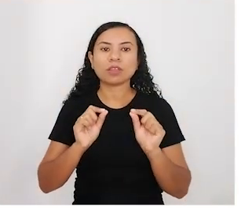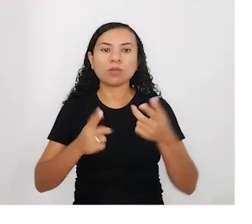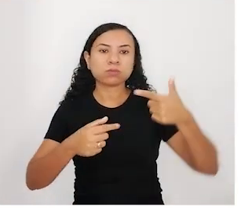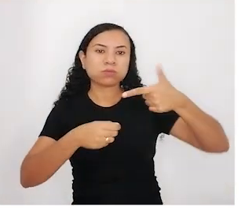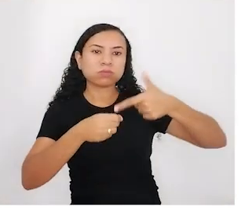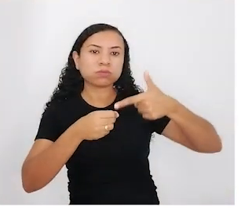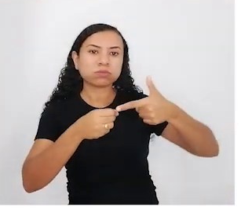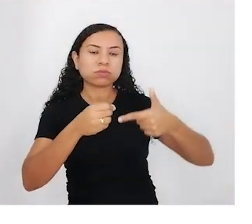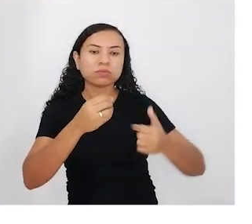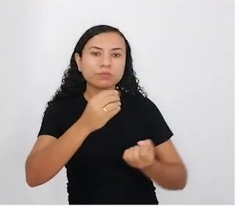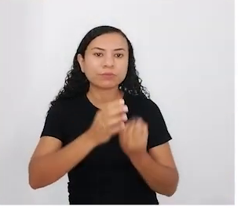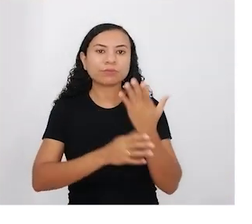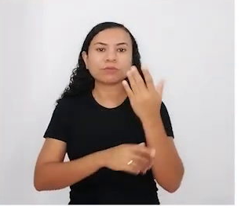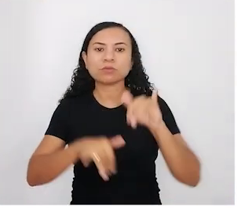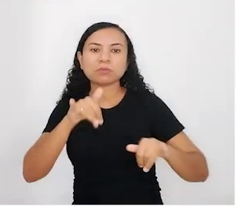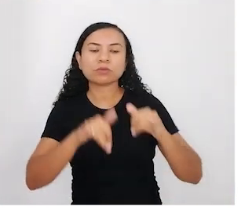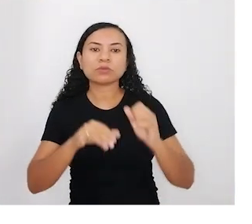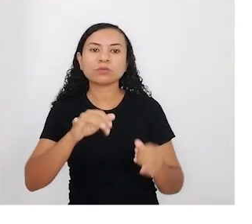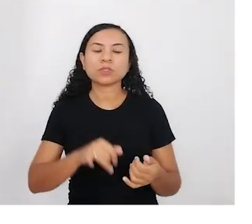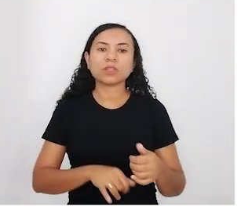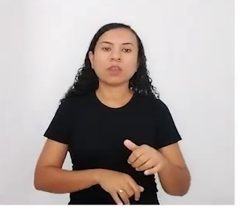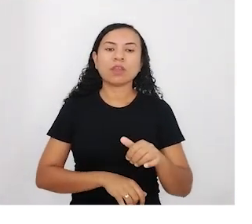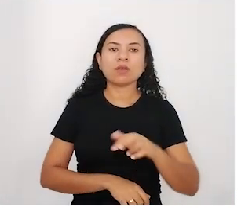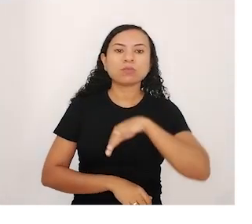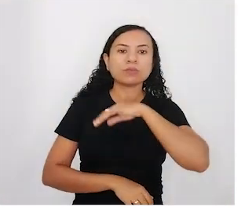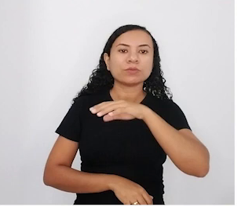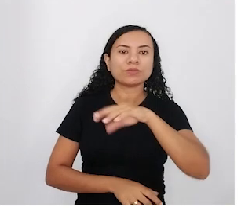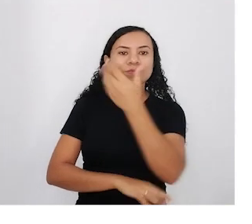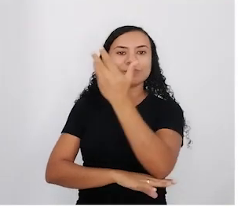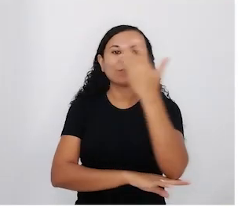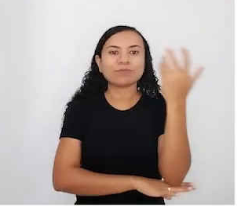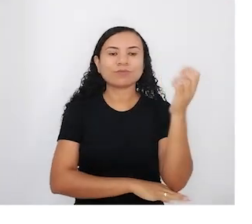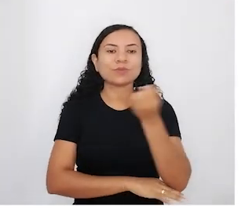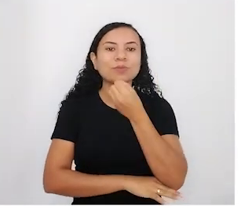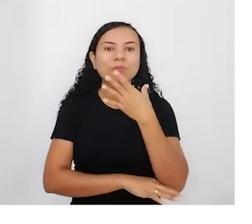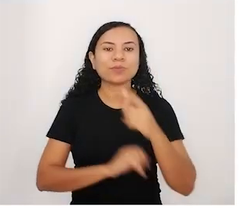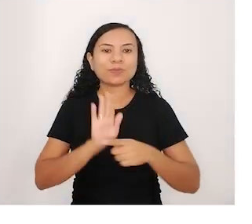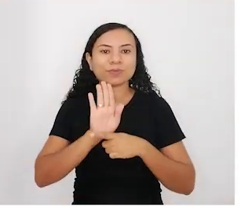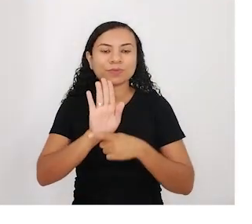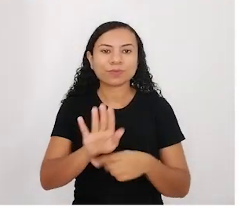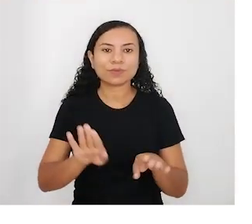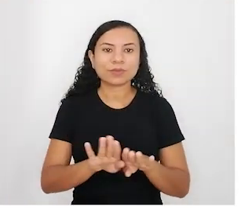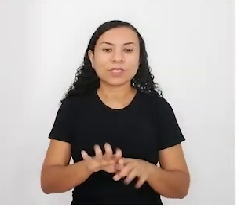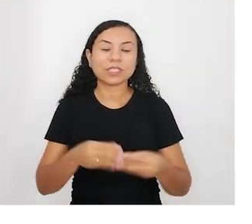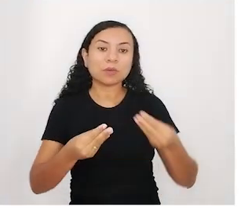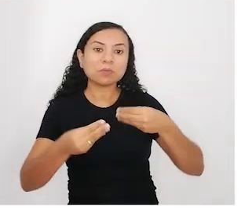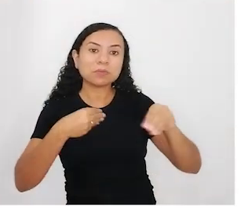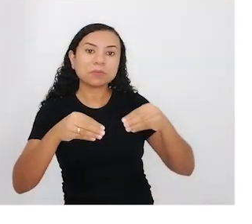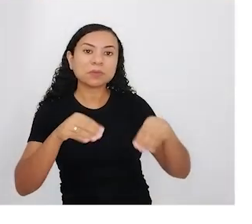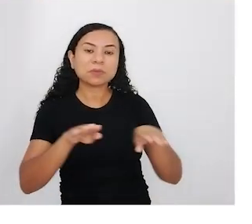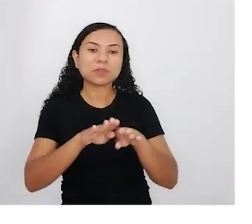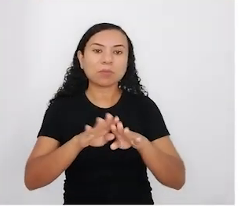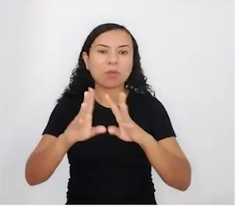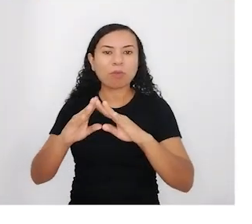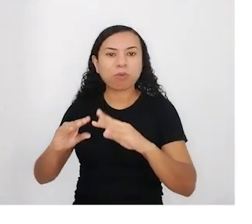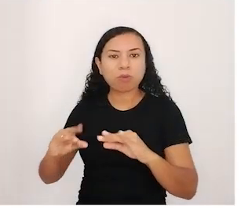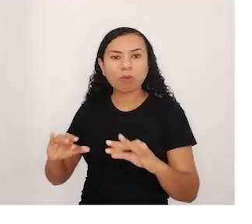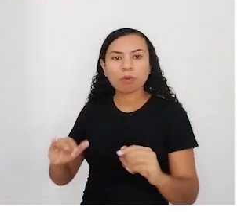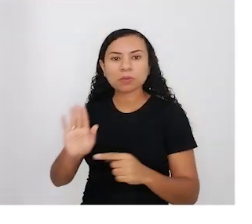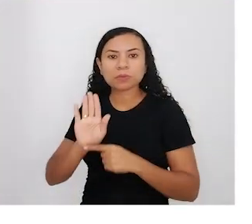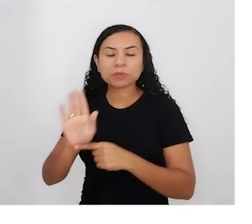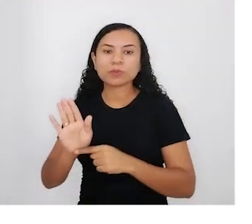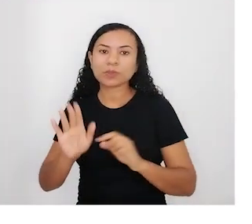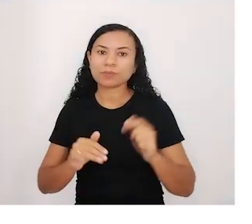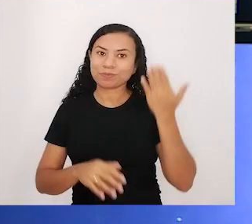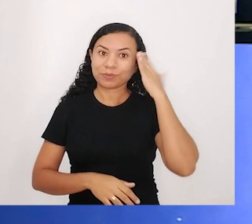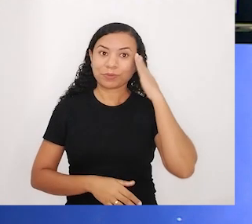organismos vivos ou de resíduos vegetais. E produção de plástico biodegradável a partir de microalgas. Vamos entender melhor